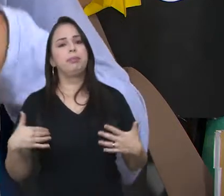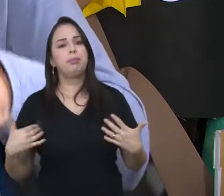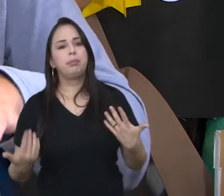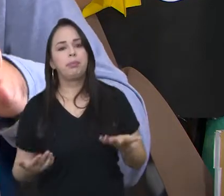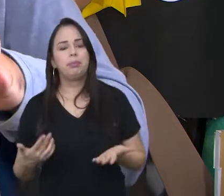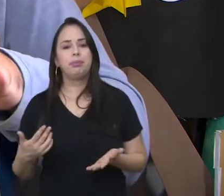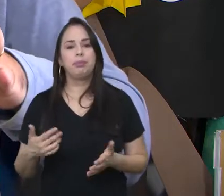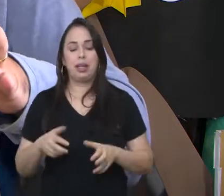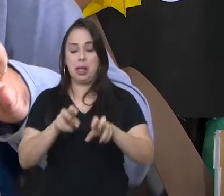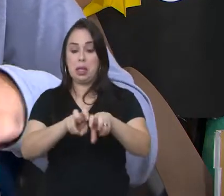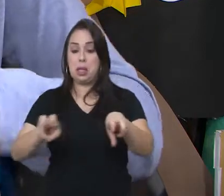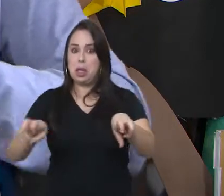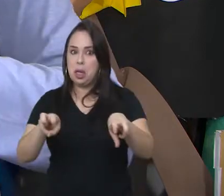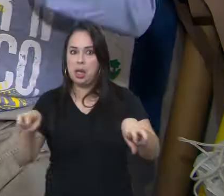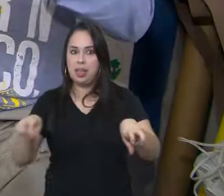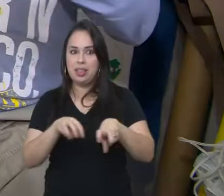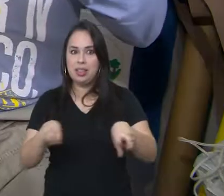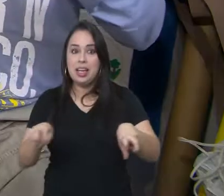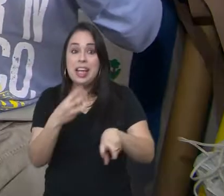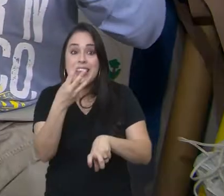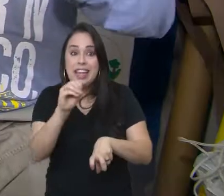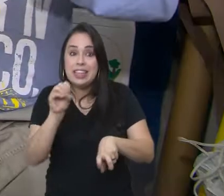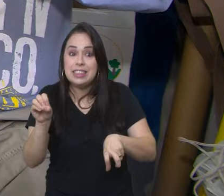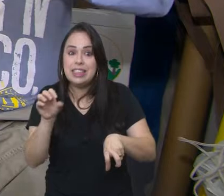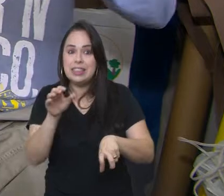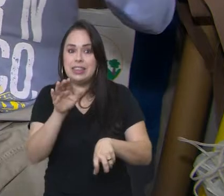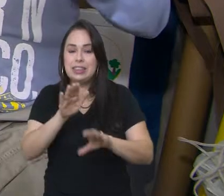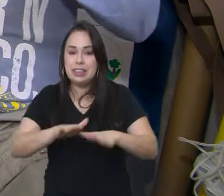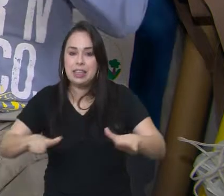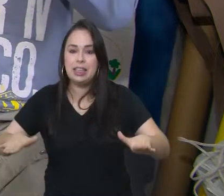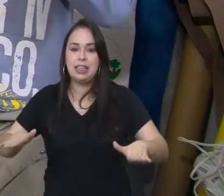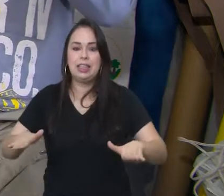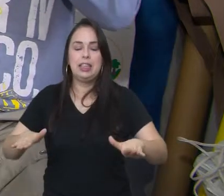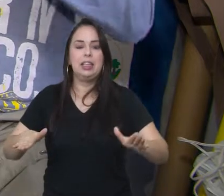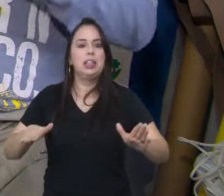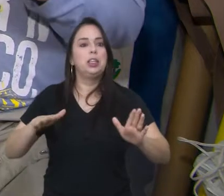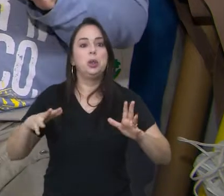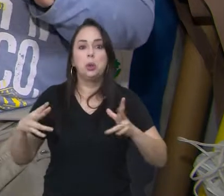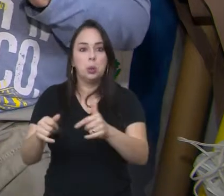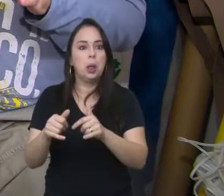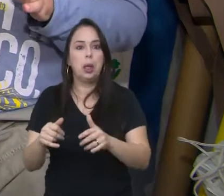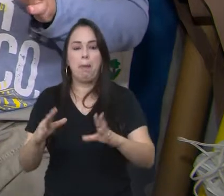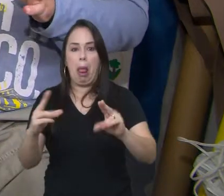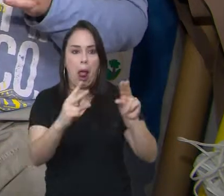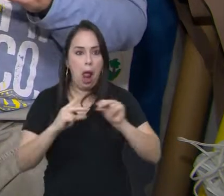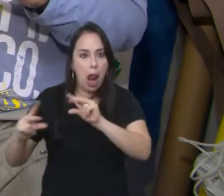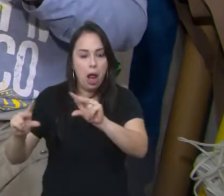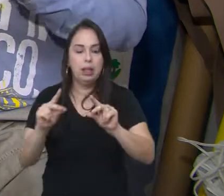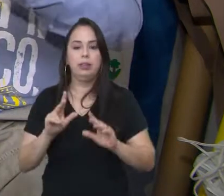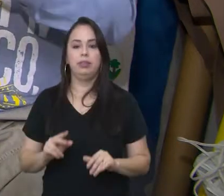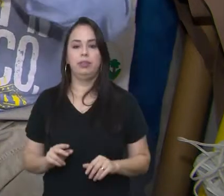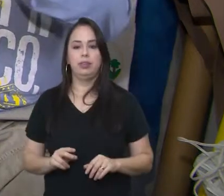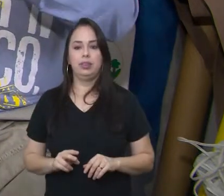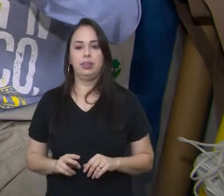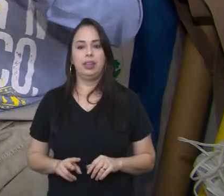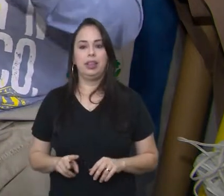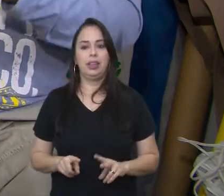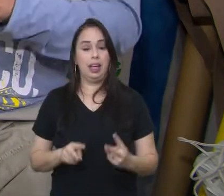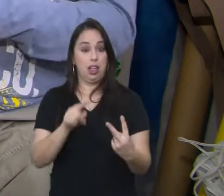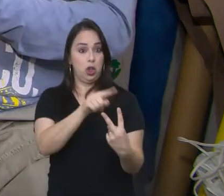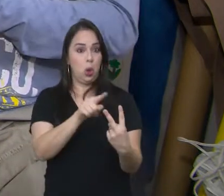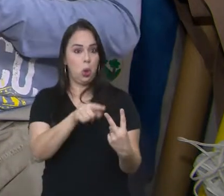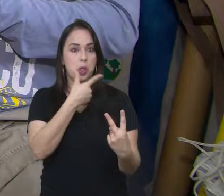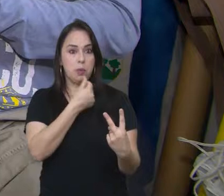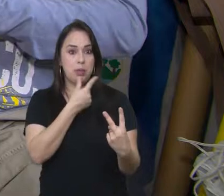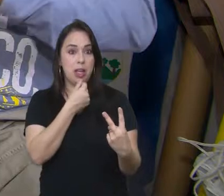aí colocaram 300 crianças e a criançada toda assim, lá tudo. E aí de repente 2 moleques começaram a